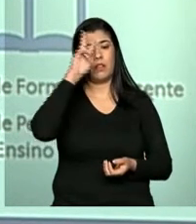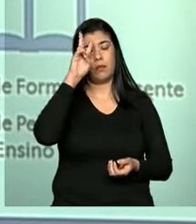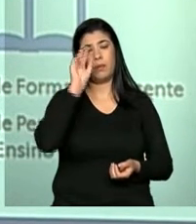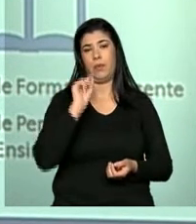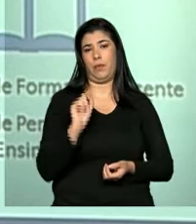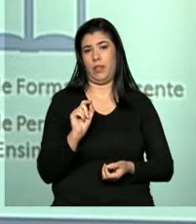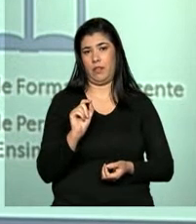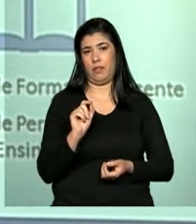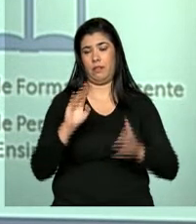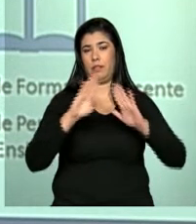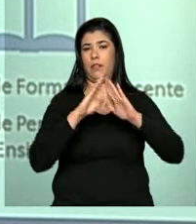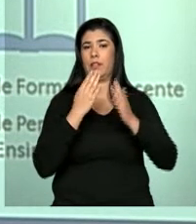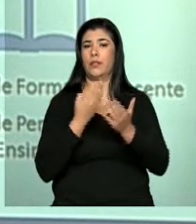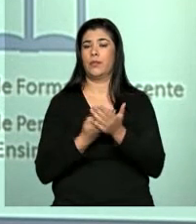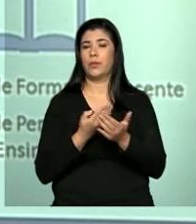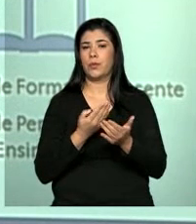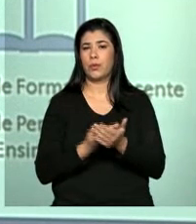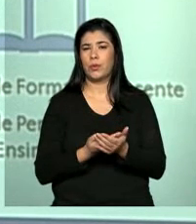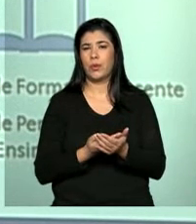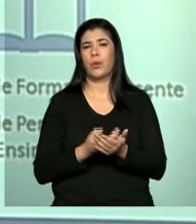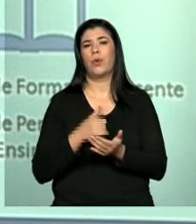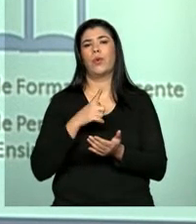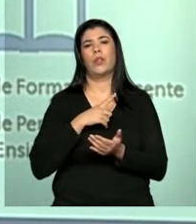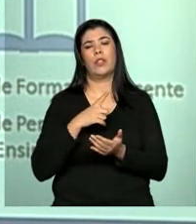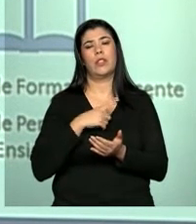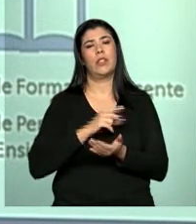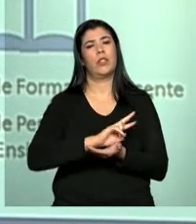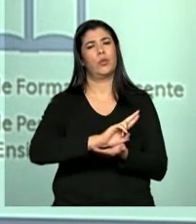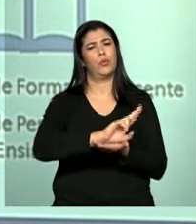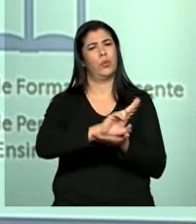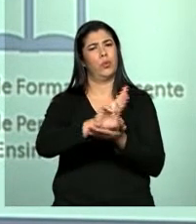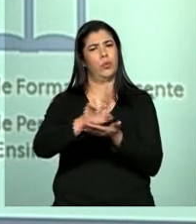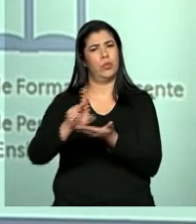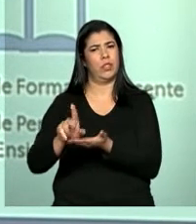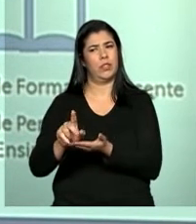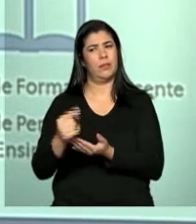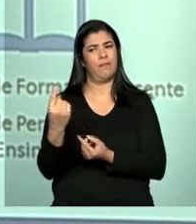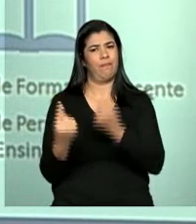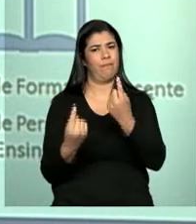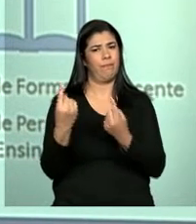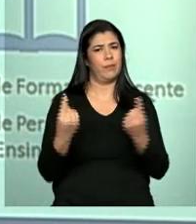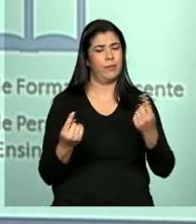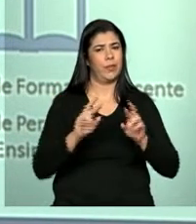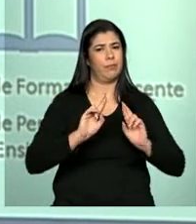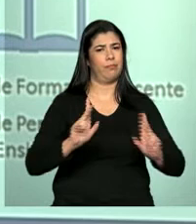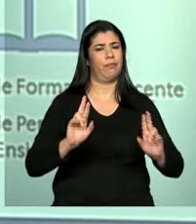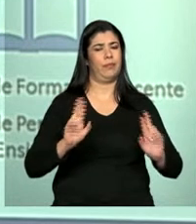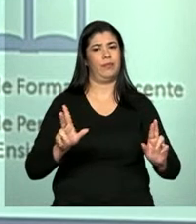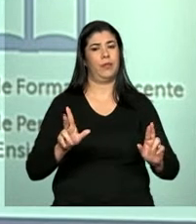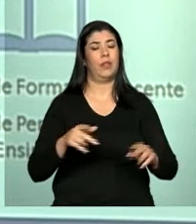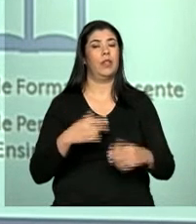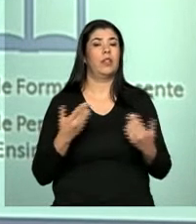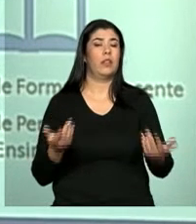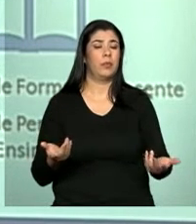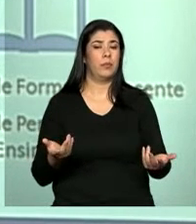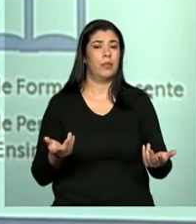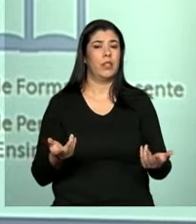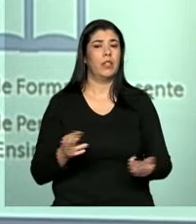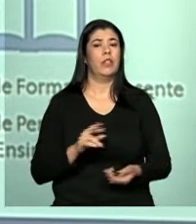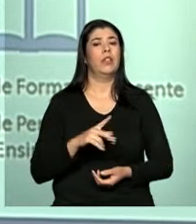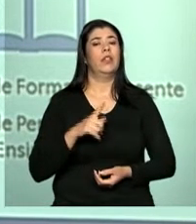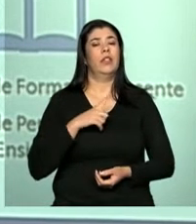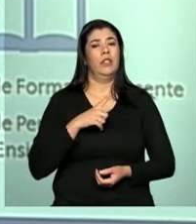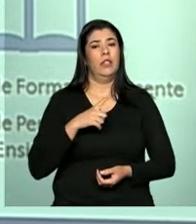que as escolas, elas são muito heterogêneas entre si. Elas são muito heterogêneas. Portanto,